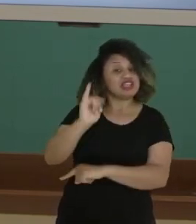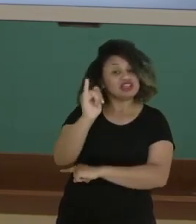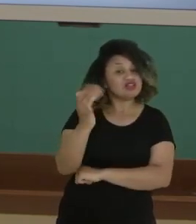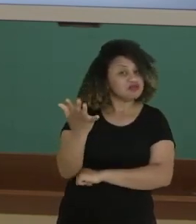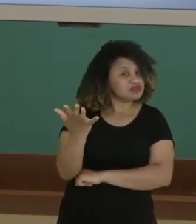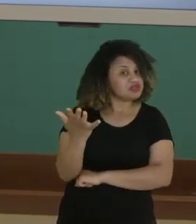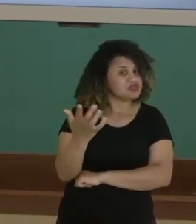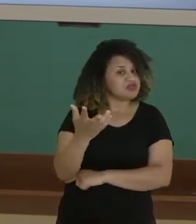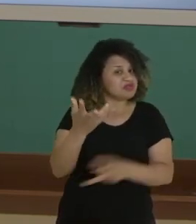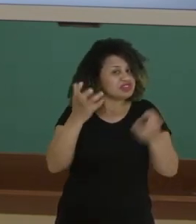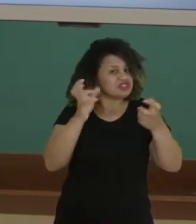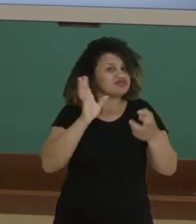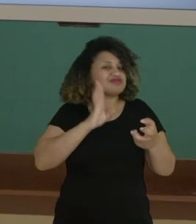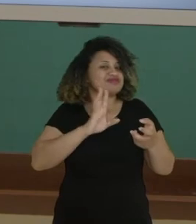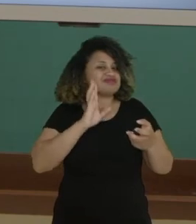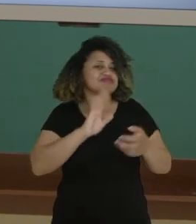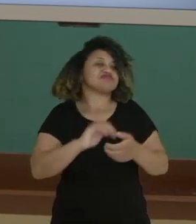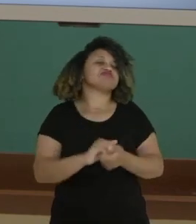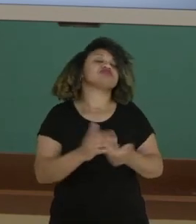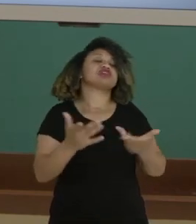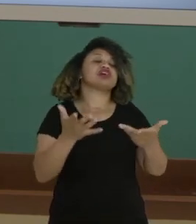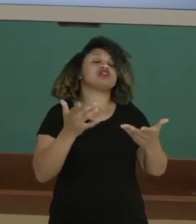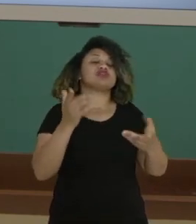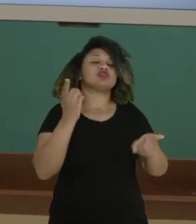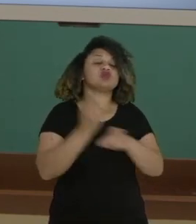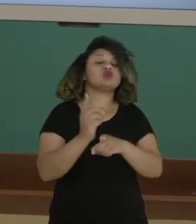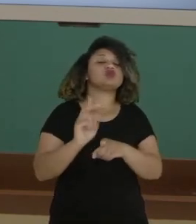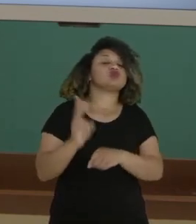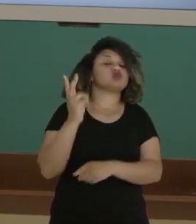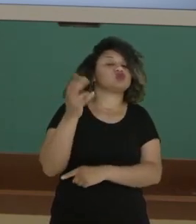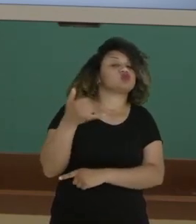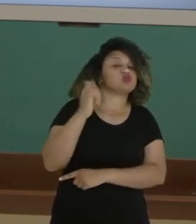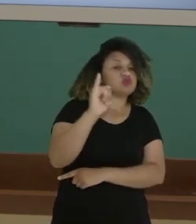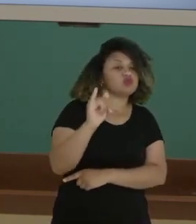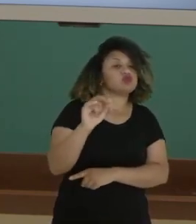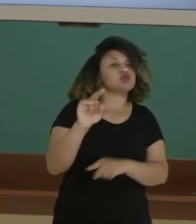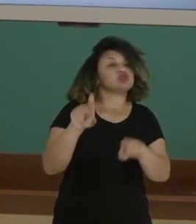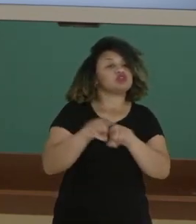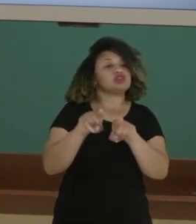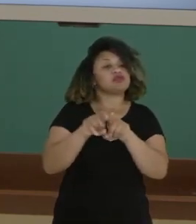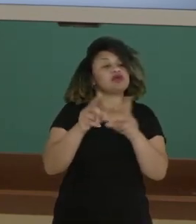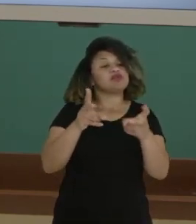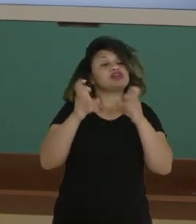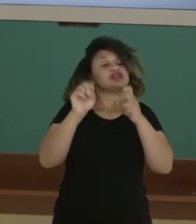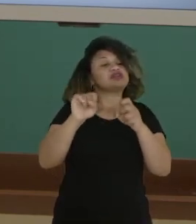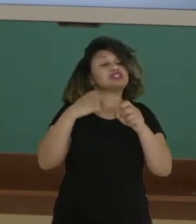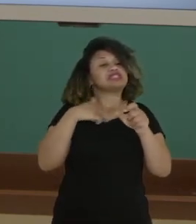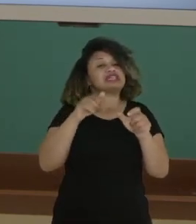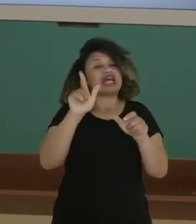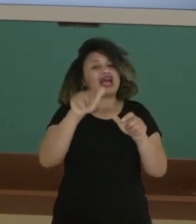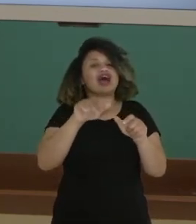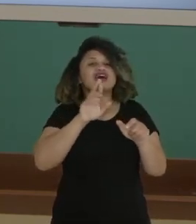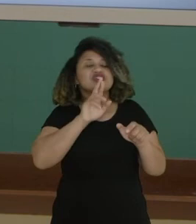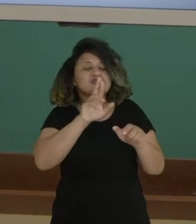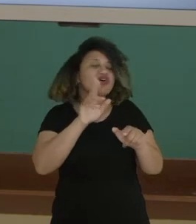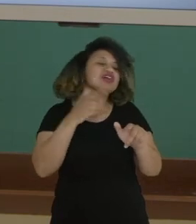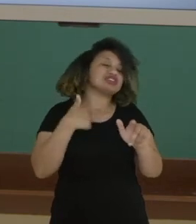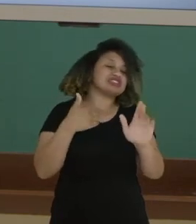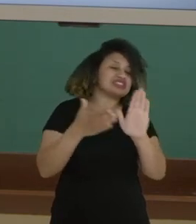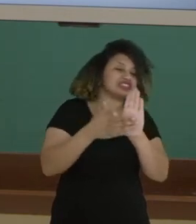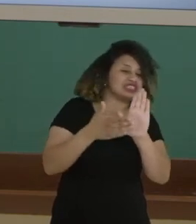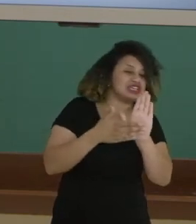que legal. Então eu quero que você encontre o valor de Y e verifique a solução. Ou seja, nós vamos fazer uma prova